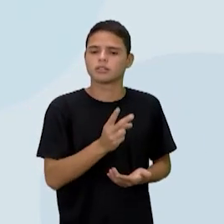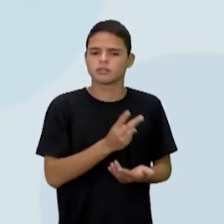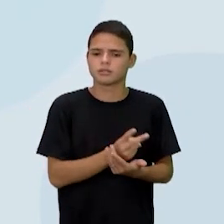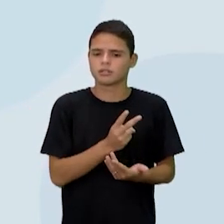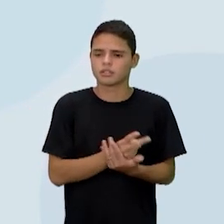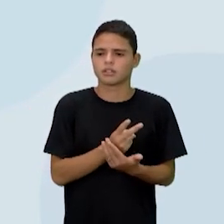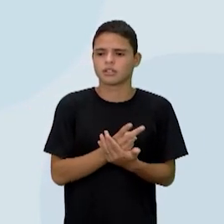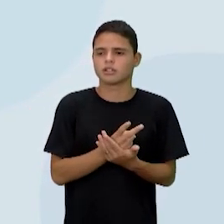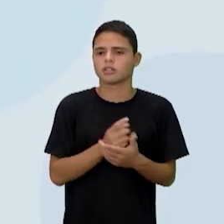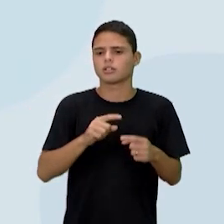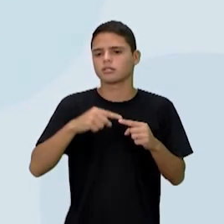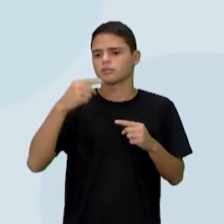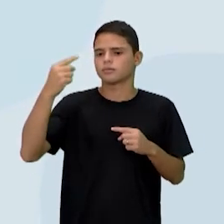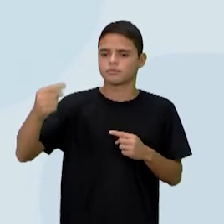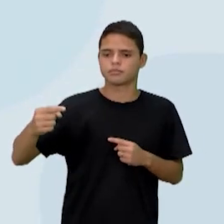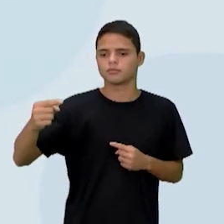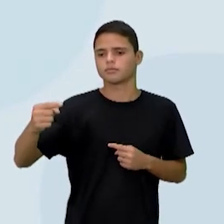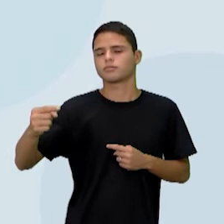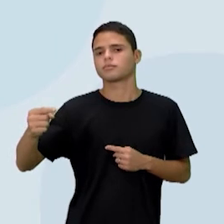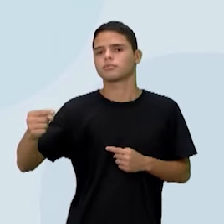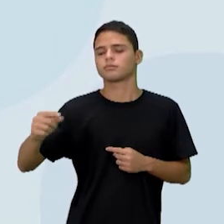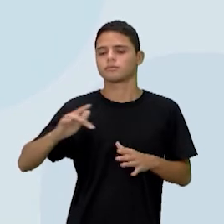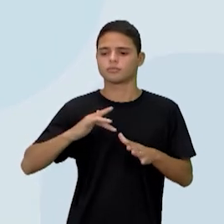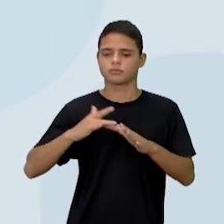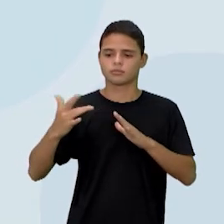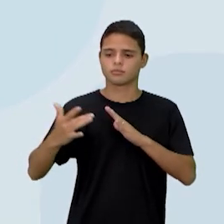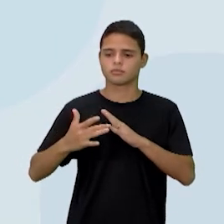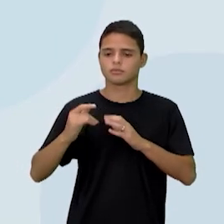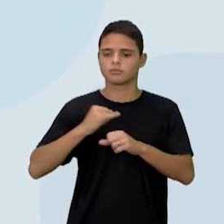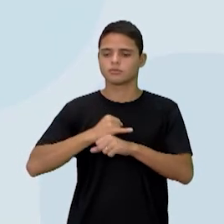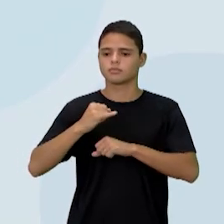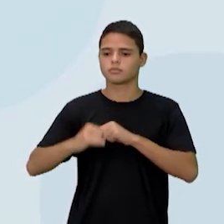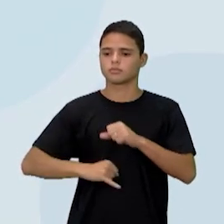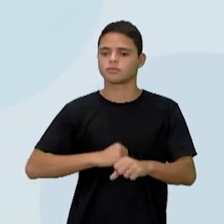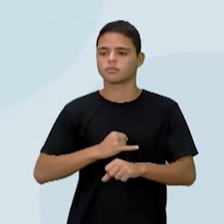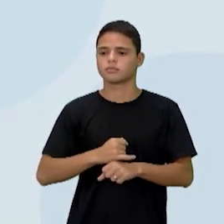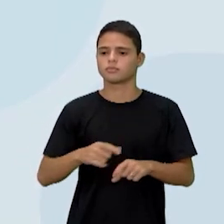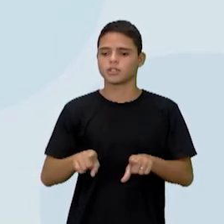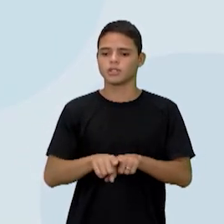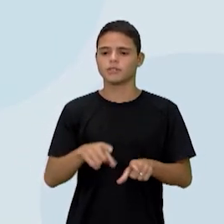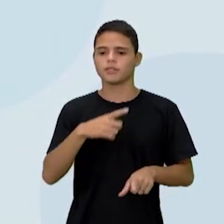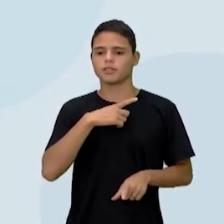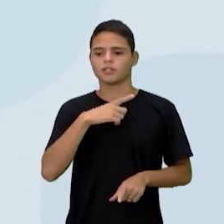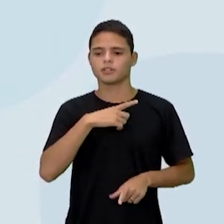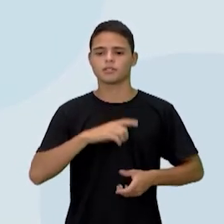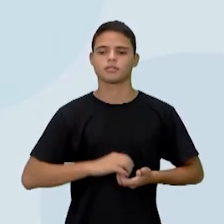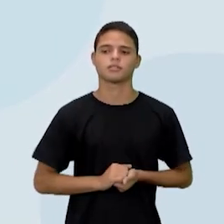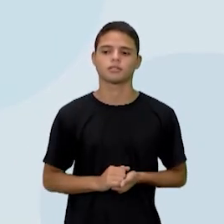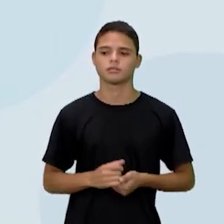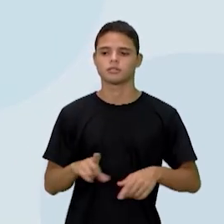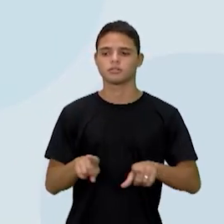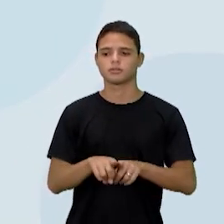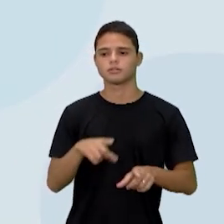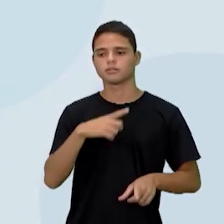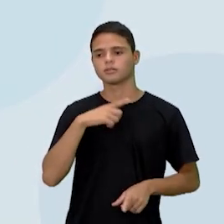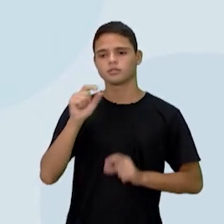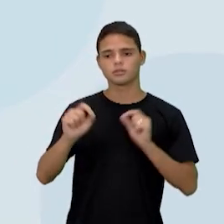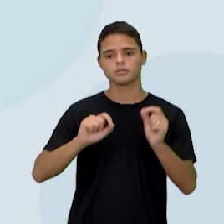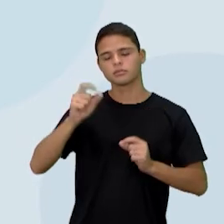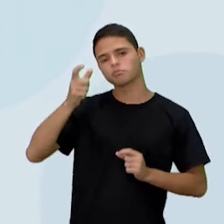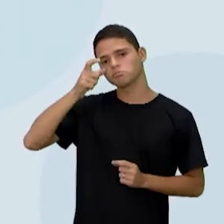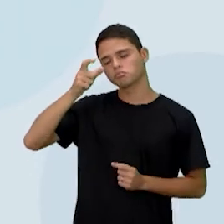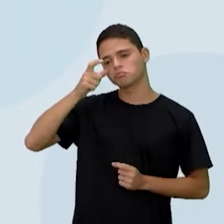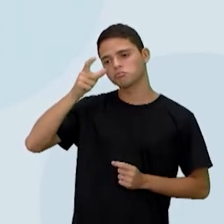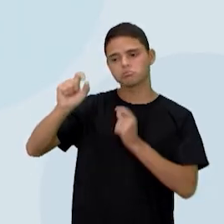uma consulta na rede, na internet. Então acaba que você fica deixando pistas do que te interessa, com quem